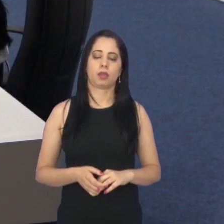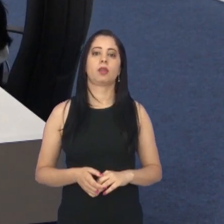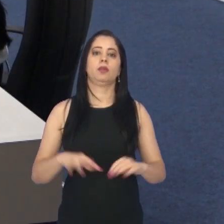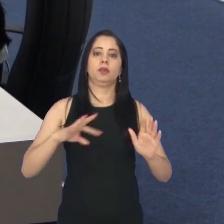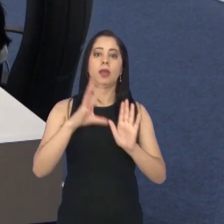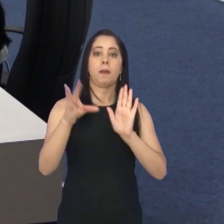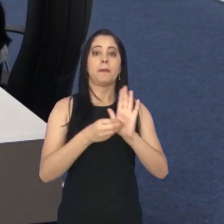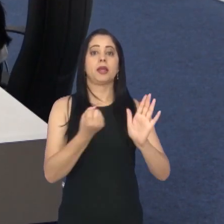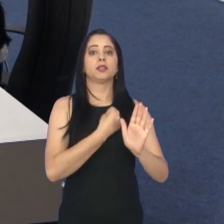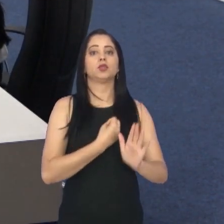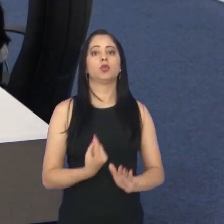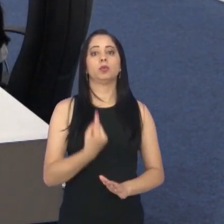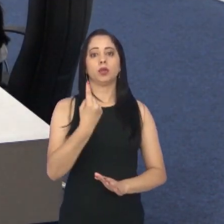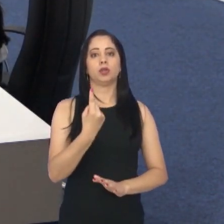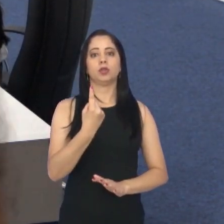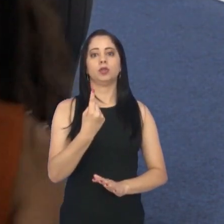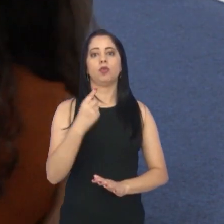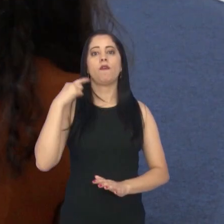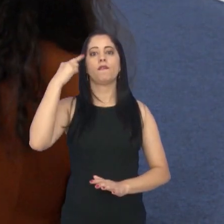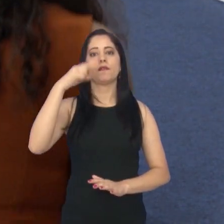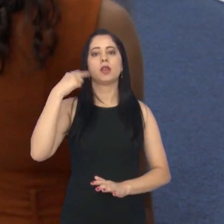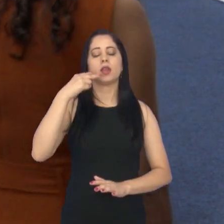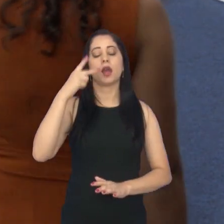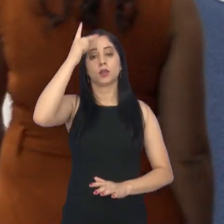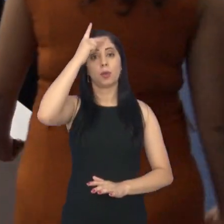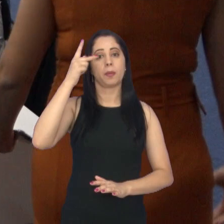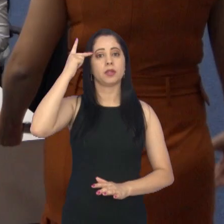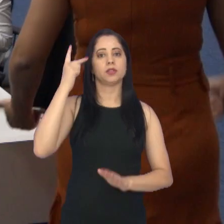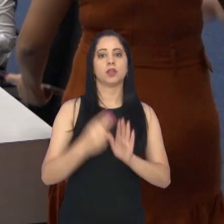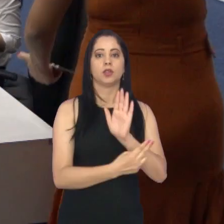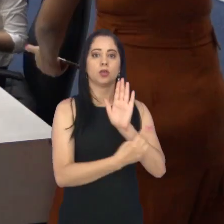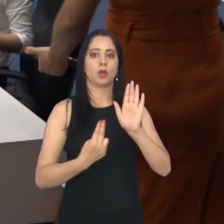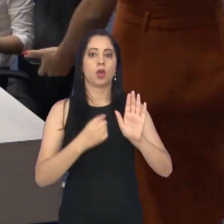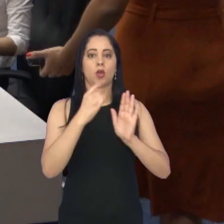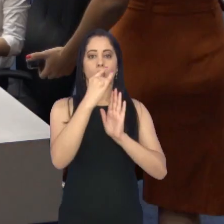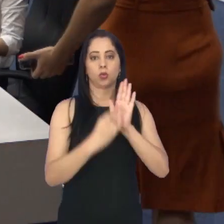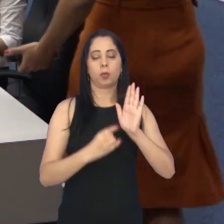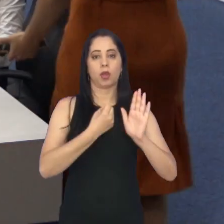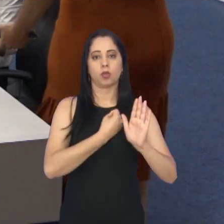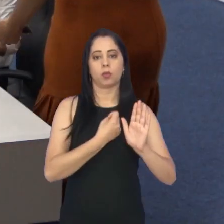Emenda número 1, de autoria do vereador Fernando Petit, ao processo número